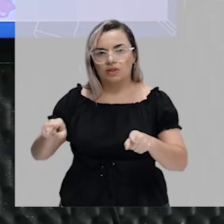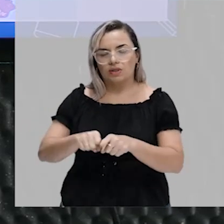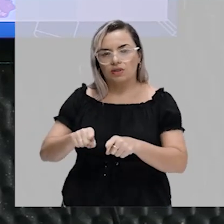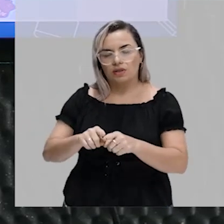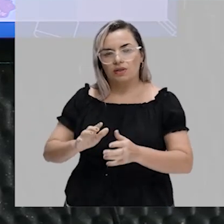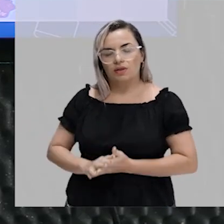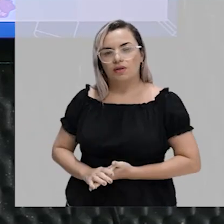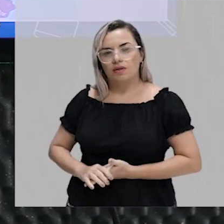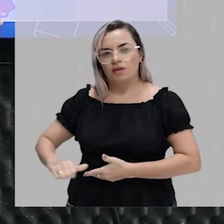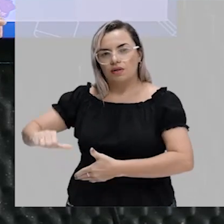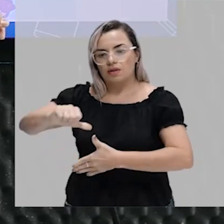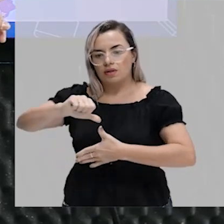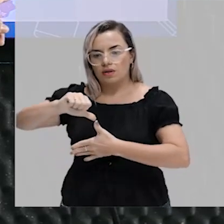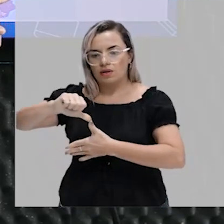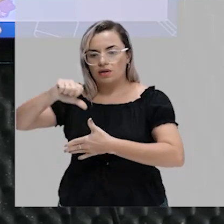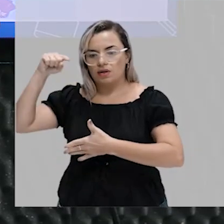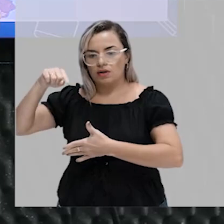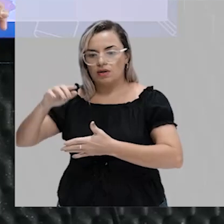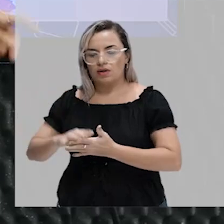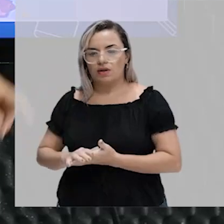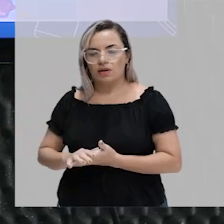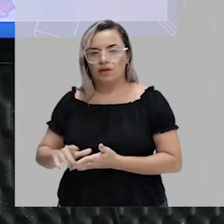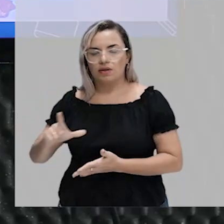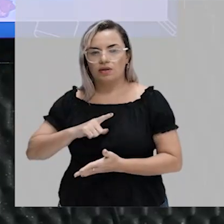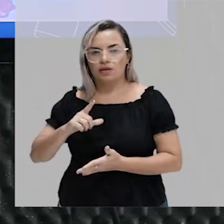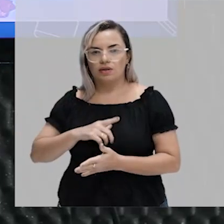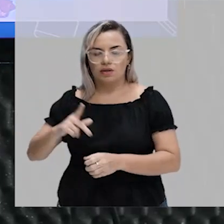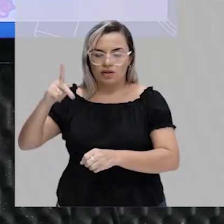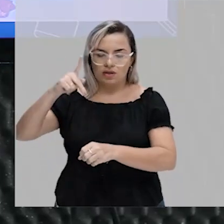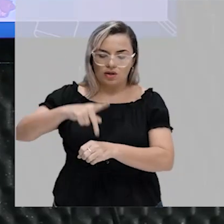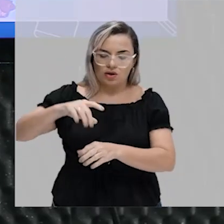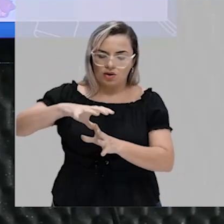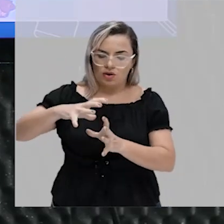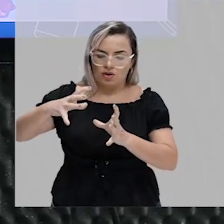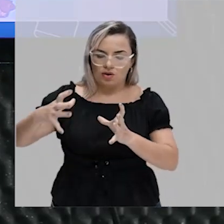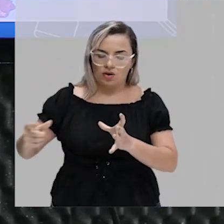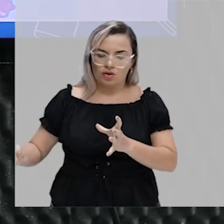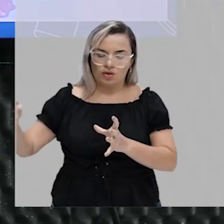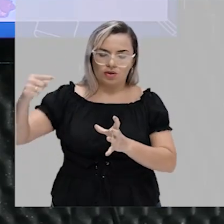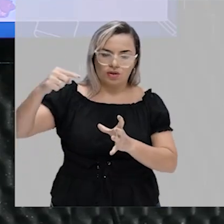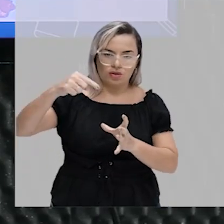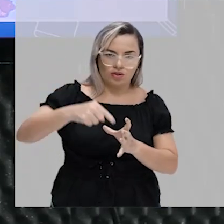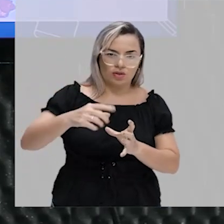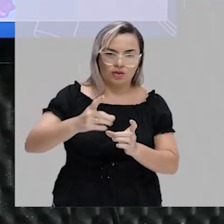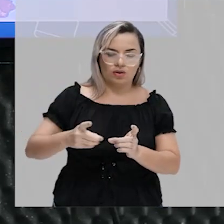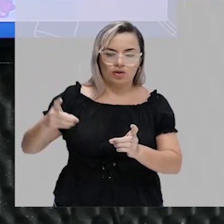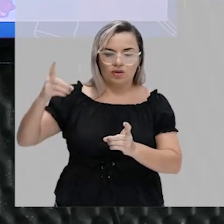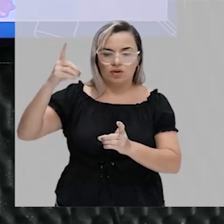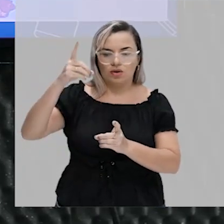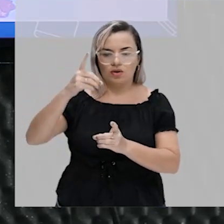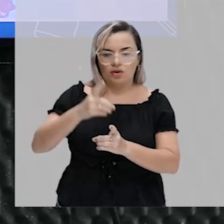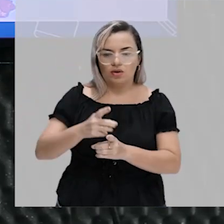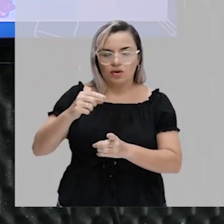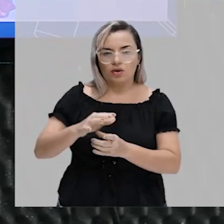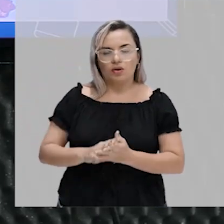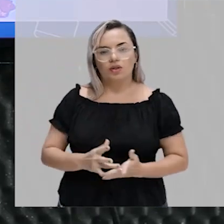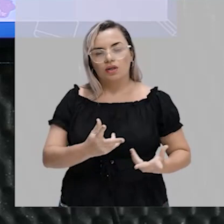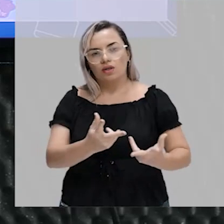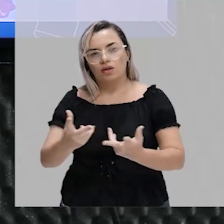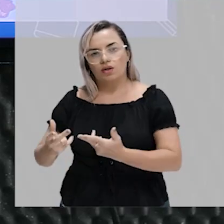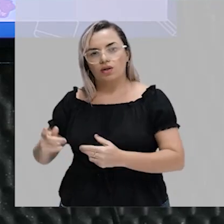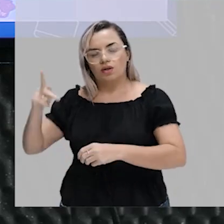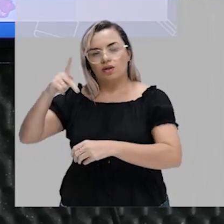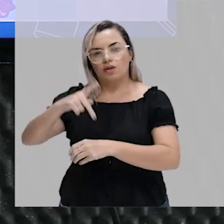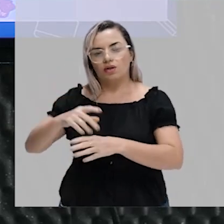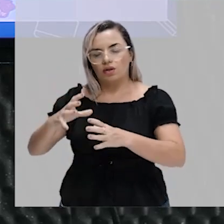são encontradas também no sul da África do Sul. Olha que interessante. Nós temos o encaixe, que é perfeito.